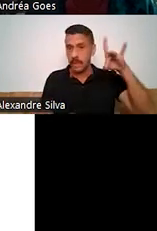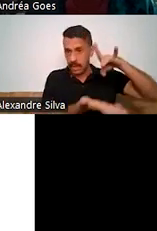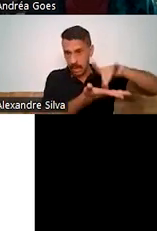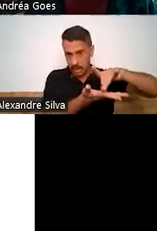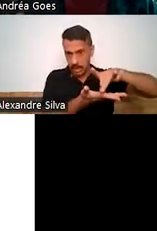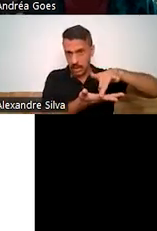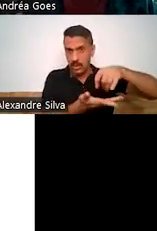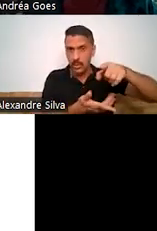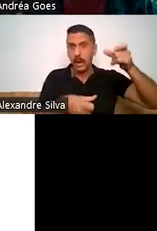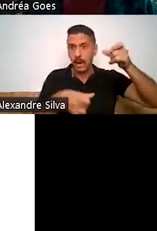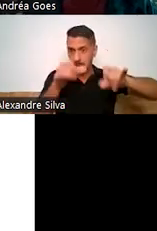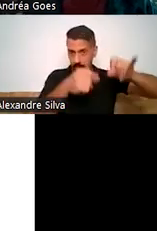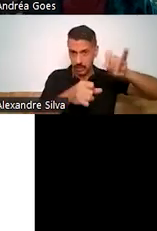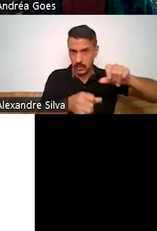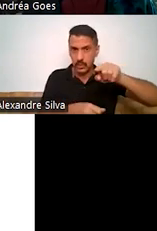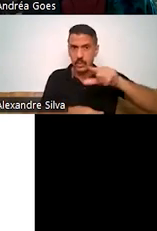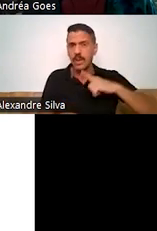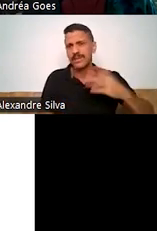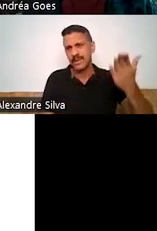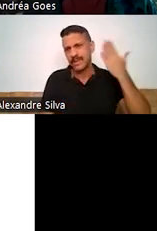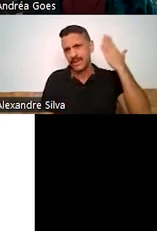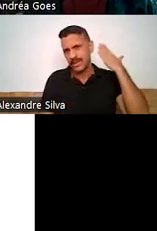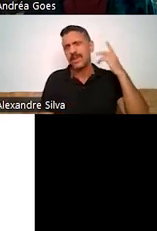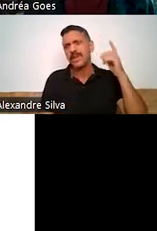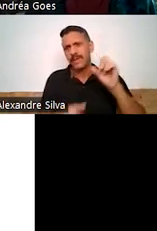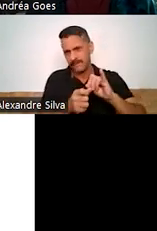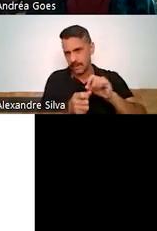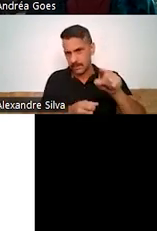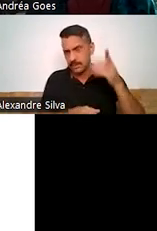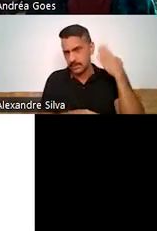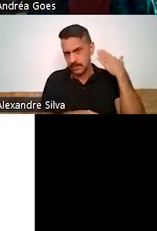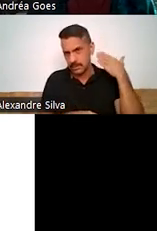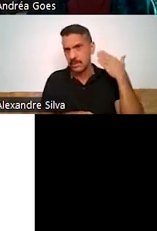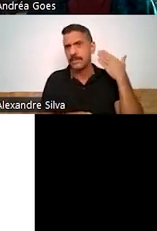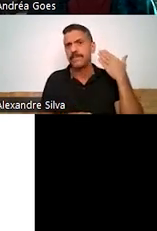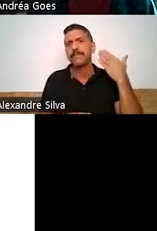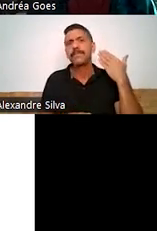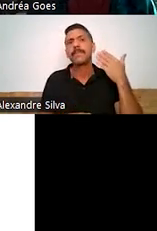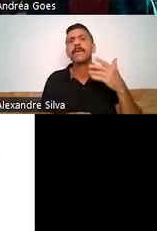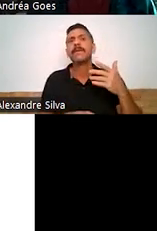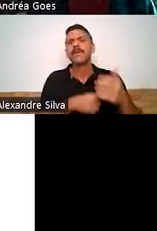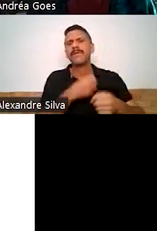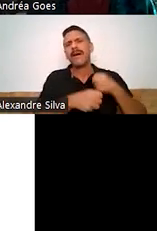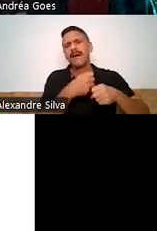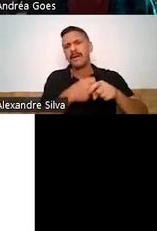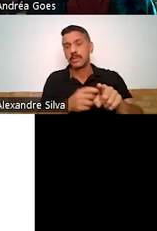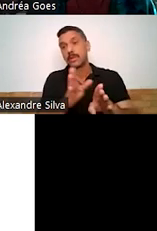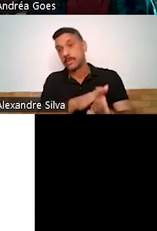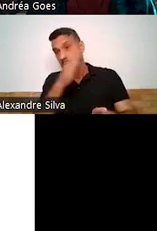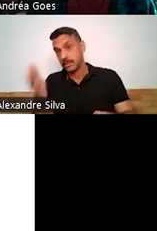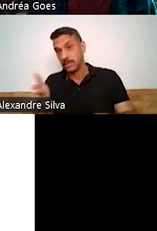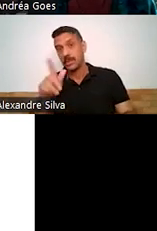do laboratório, de quando eu fazia ainda corado com nitrato de prata, isso já faz muitos anos. E aqui o nosso gelzinho